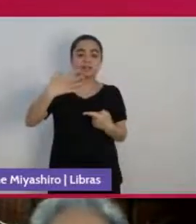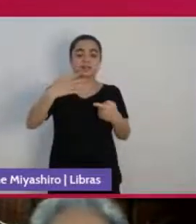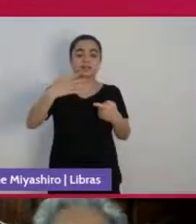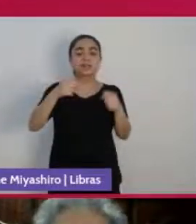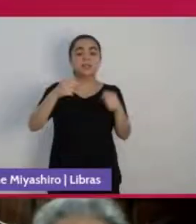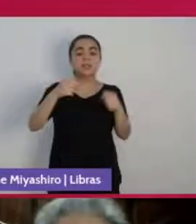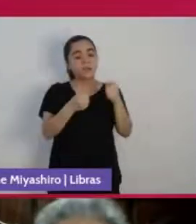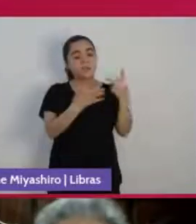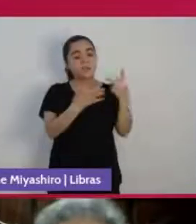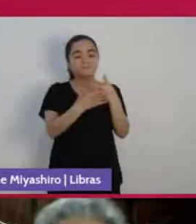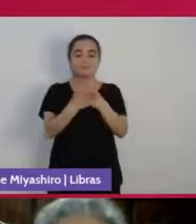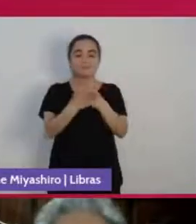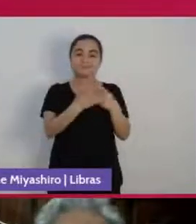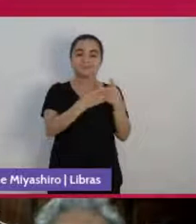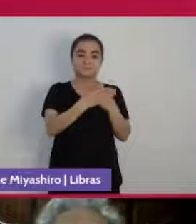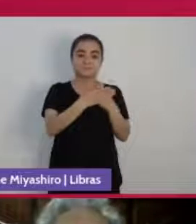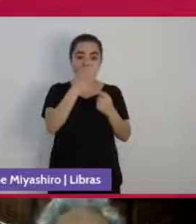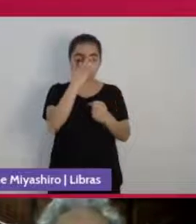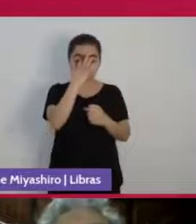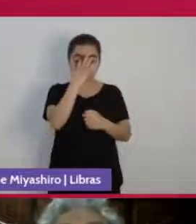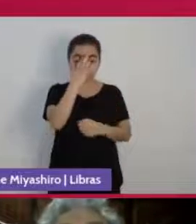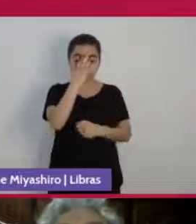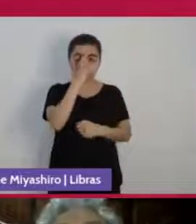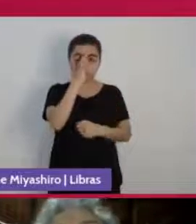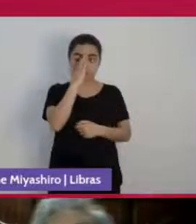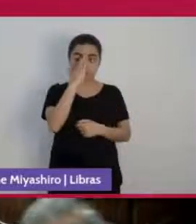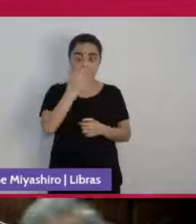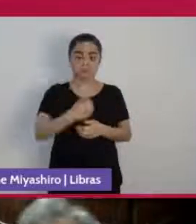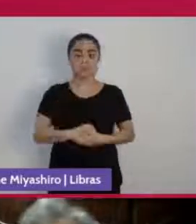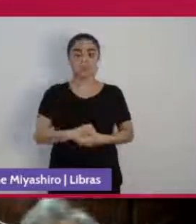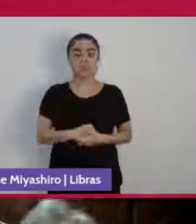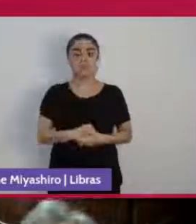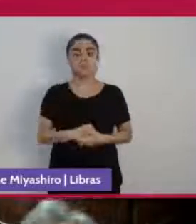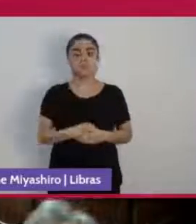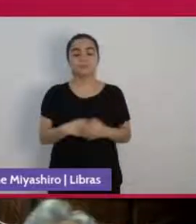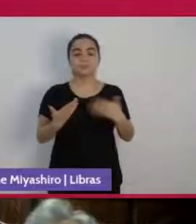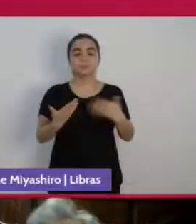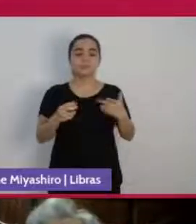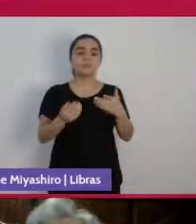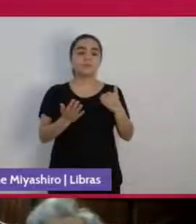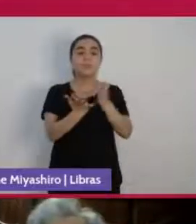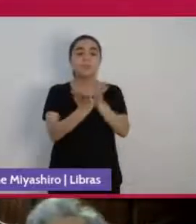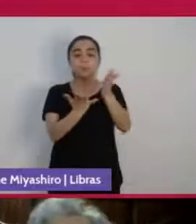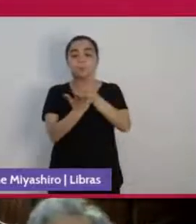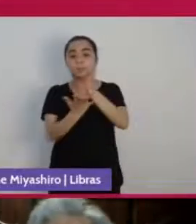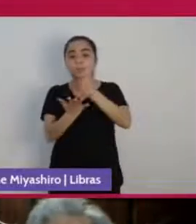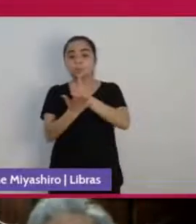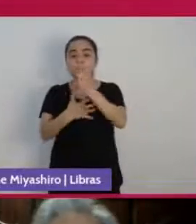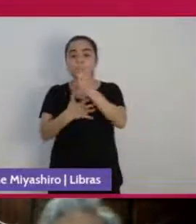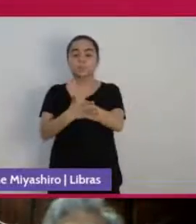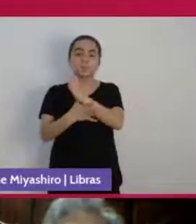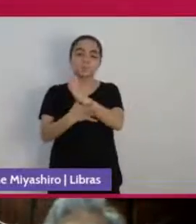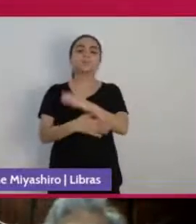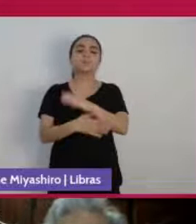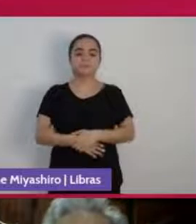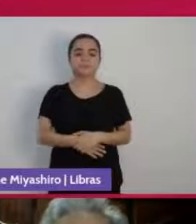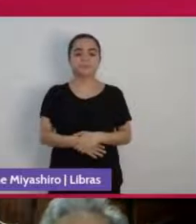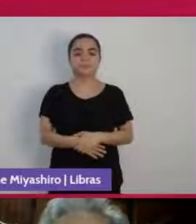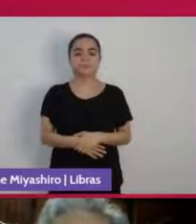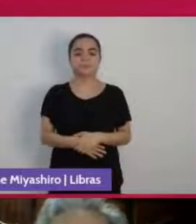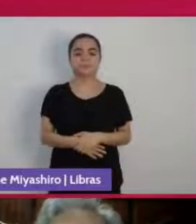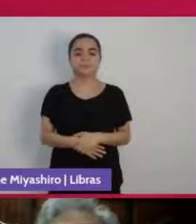erros na mamografia. E aí eu vou abranger cada tópico separadamente. Então,